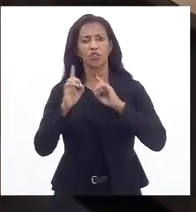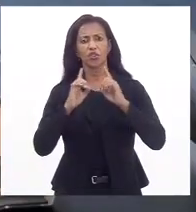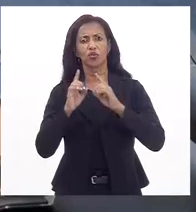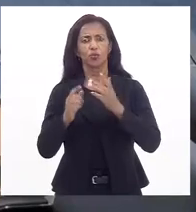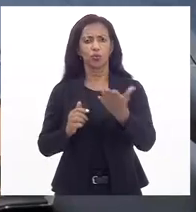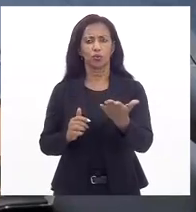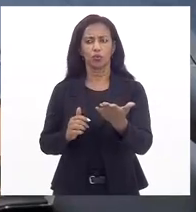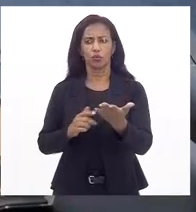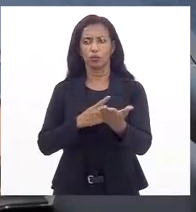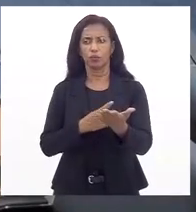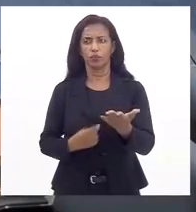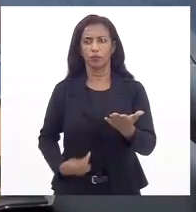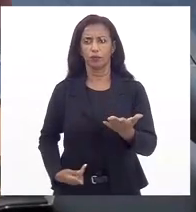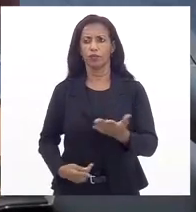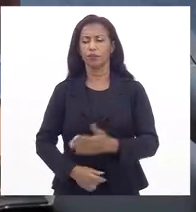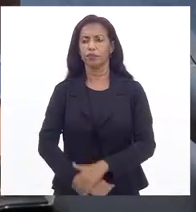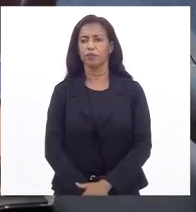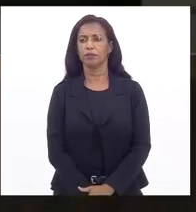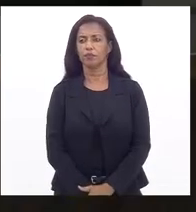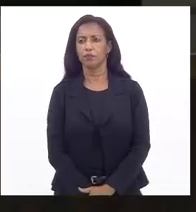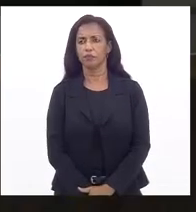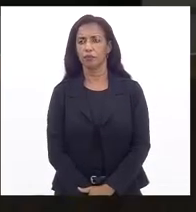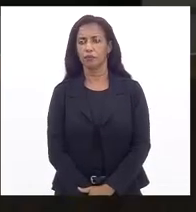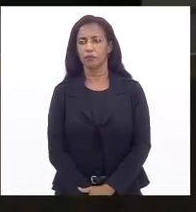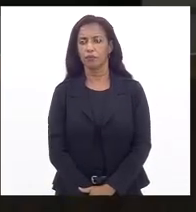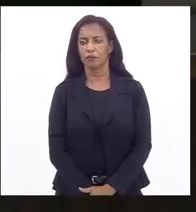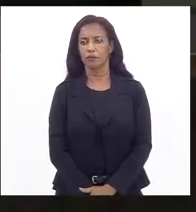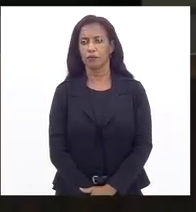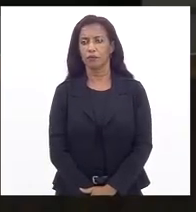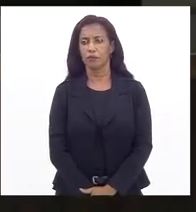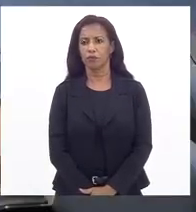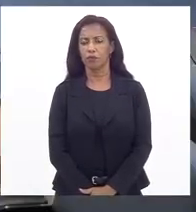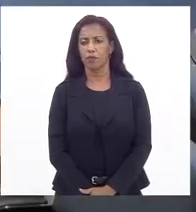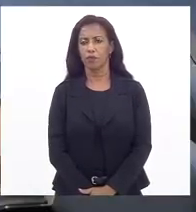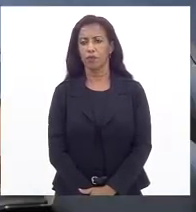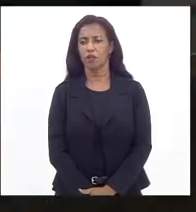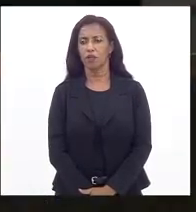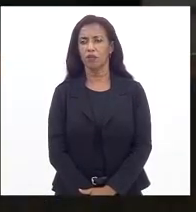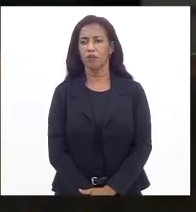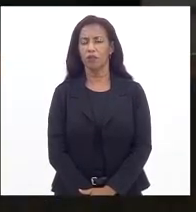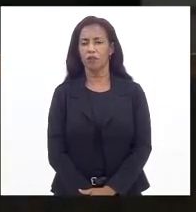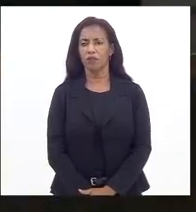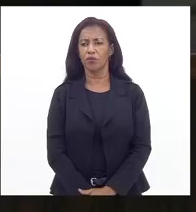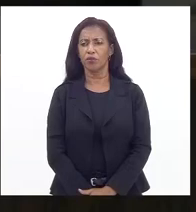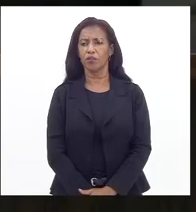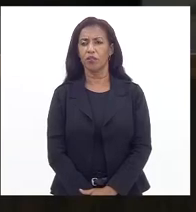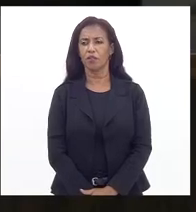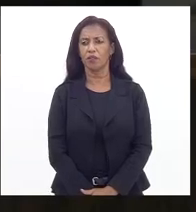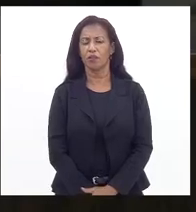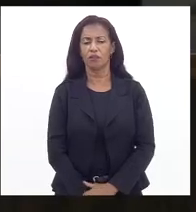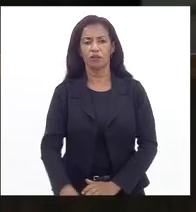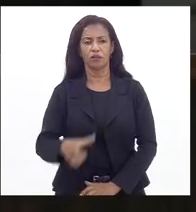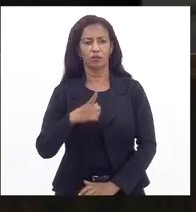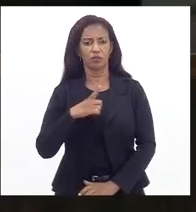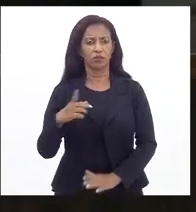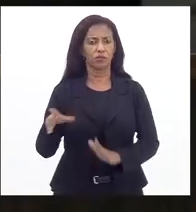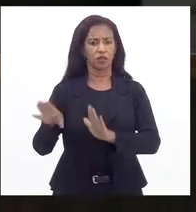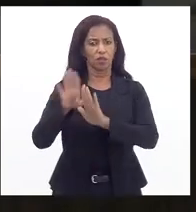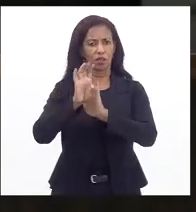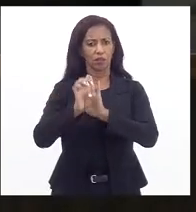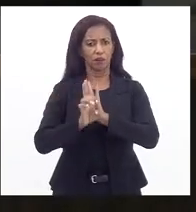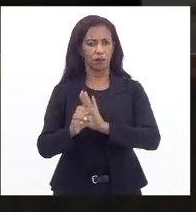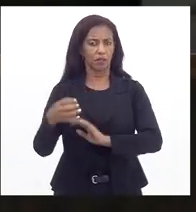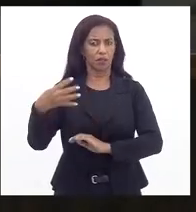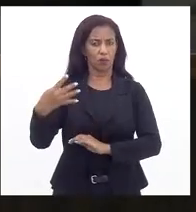André bom então eu já trabalhei achamos quatro emendas liguei para os autores